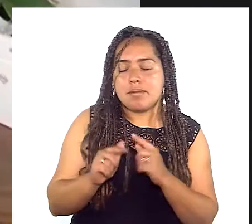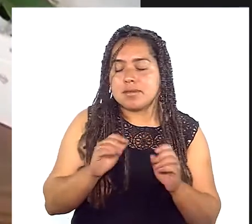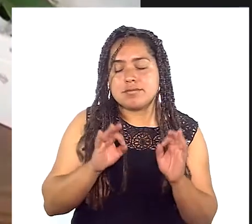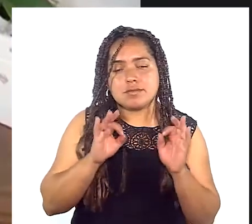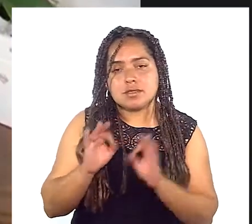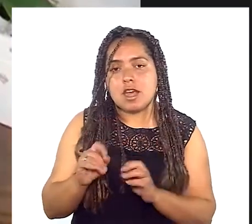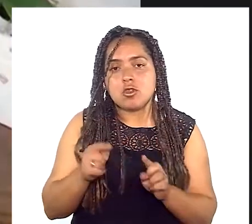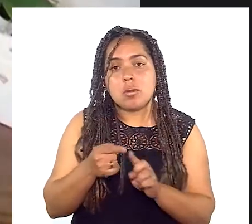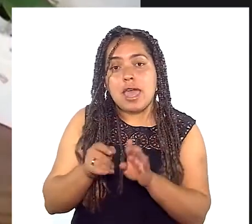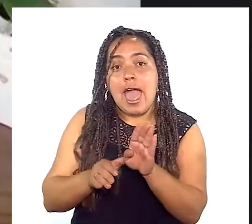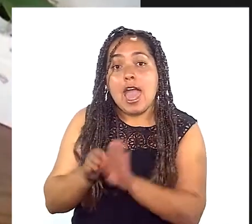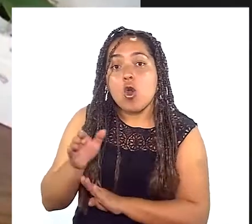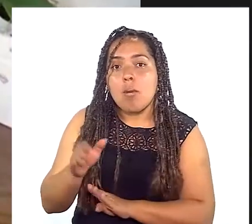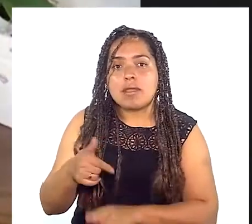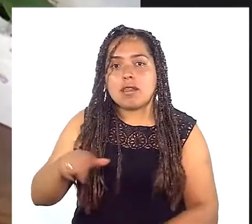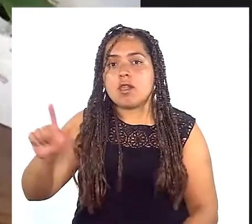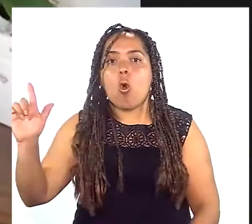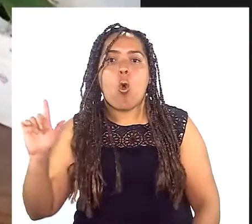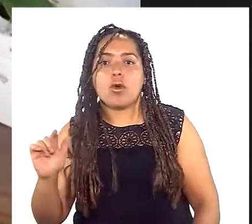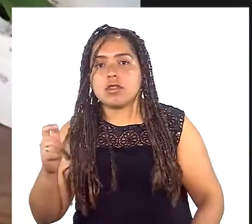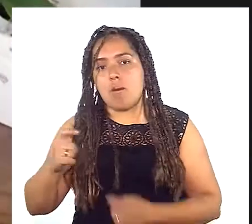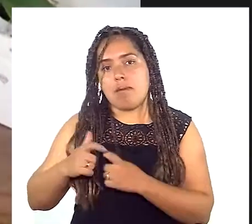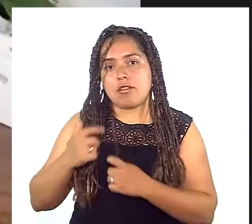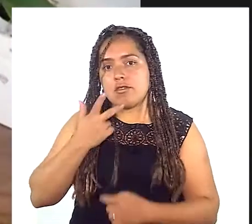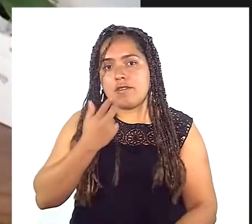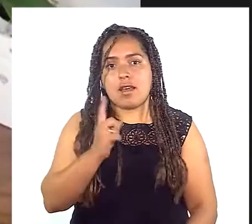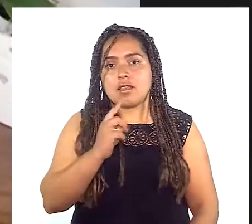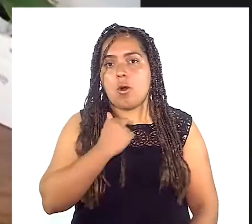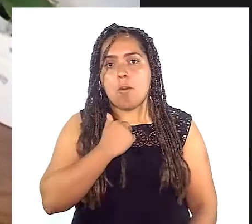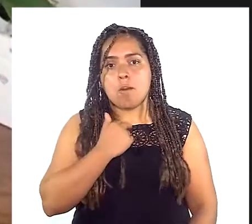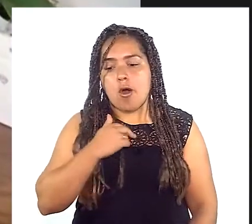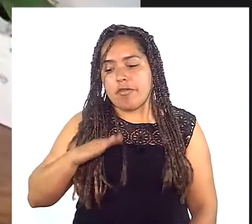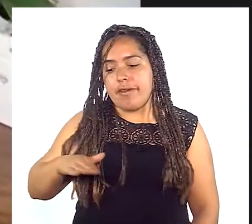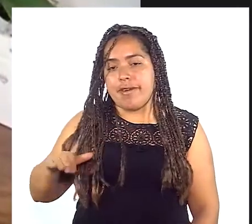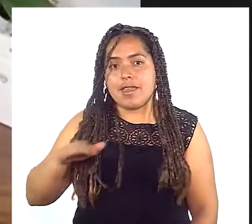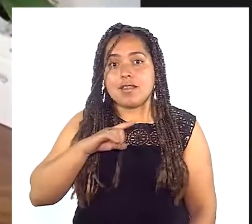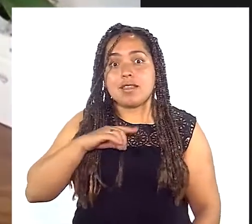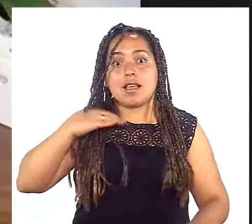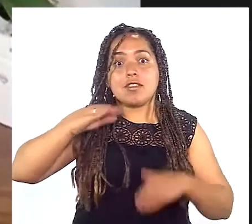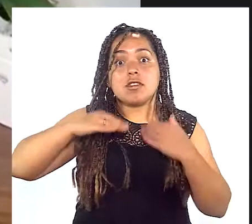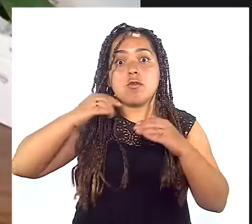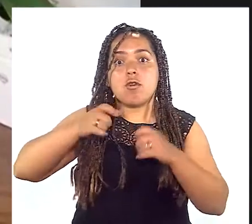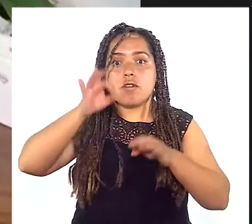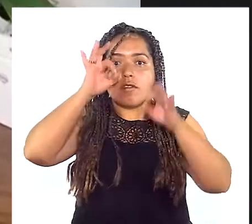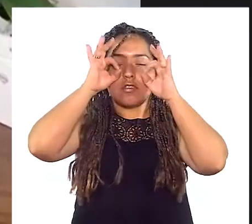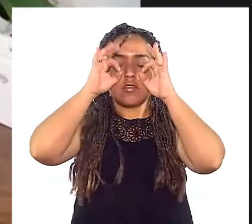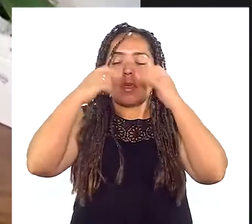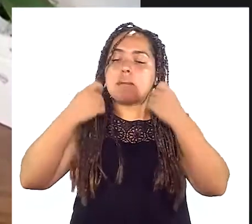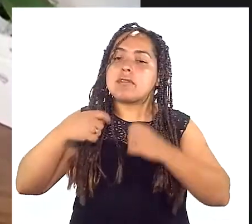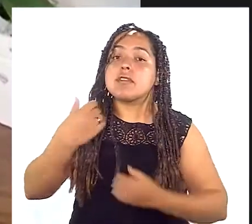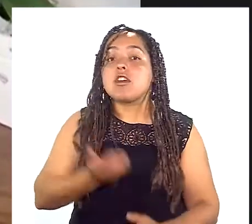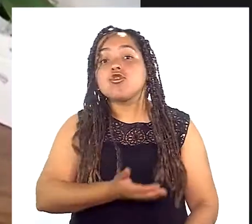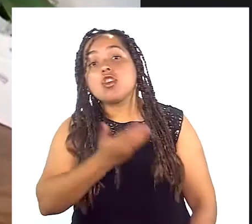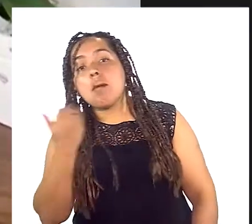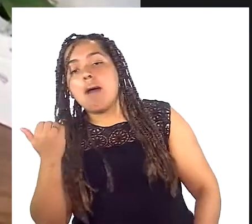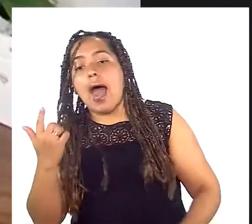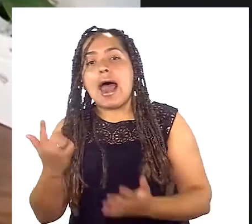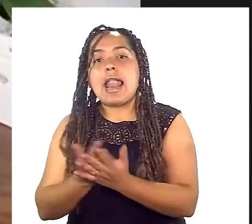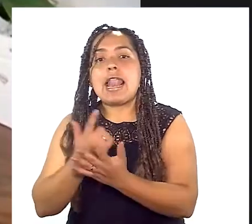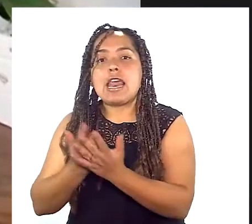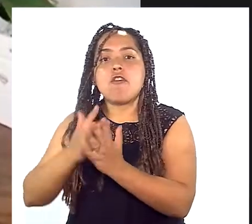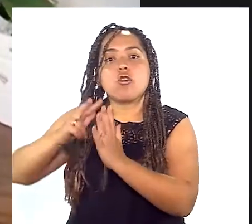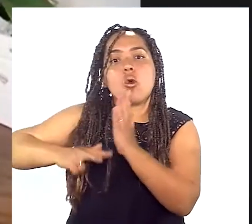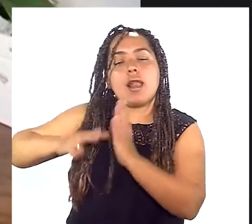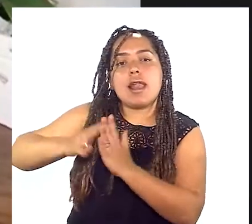em que a criança terminou o homeschool, você estimular outras atividades. Então, chamar ela para ler um livro, para fazer uma atividade física, jogar